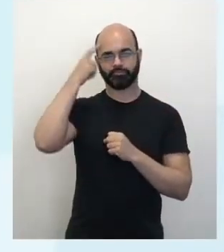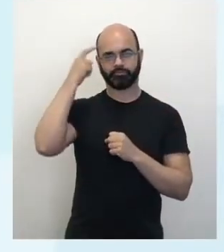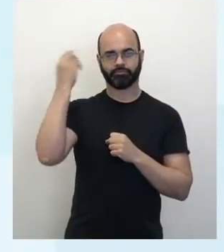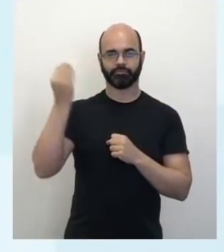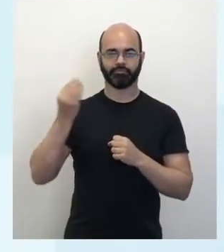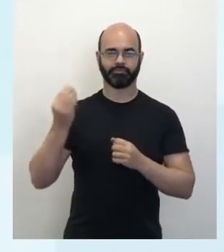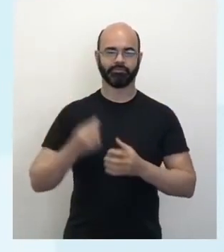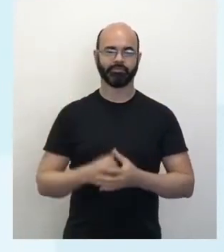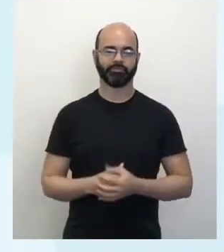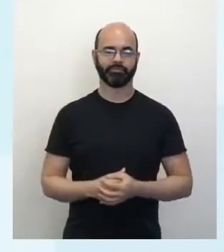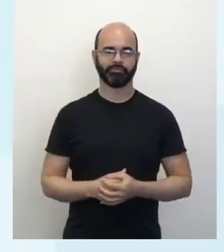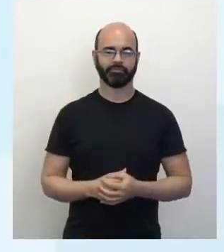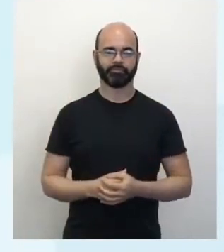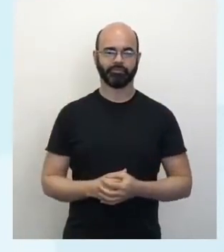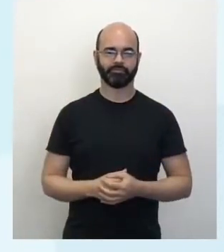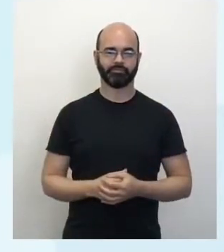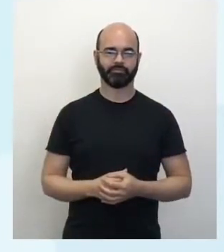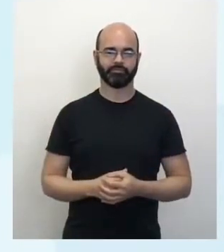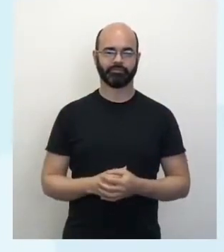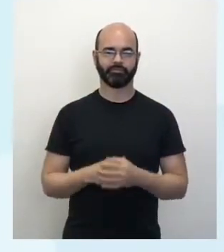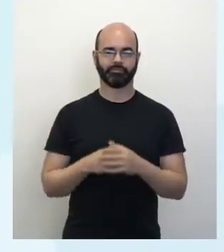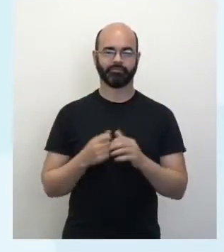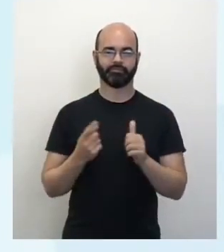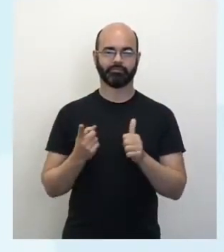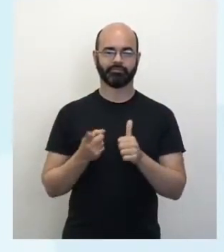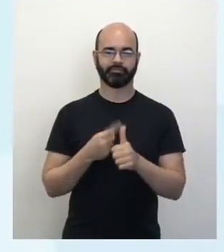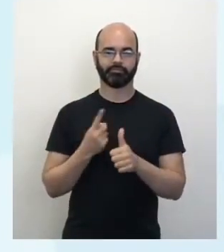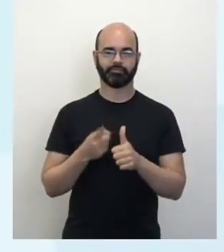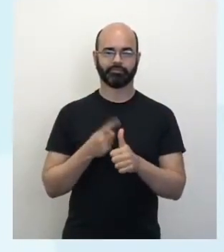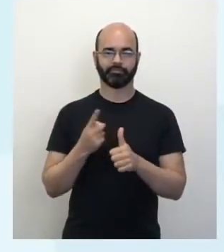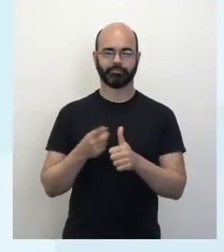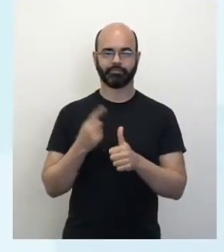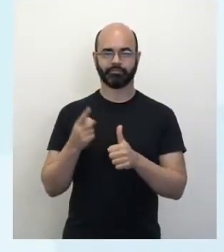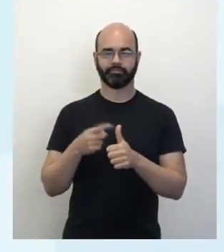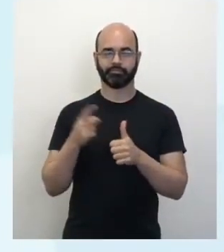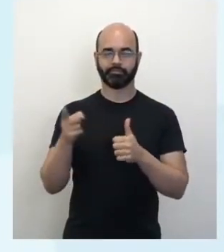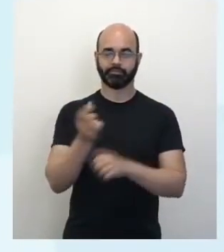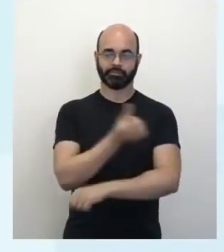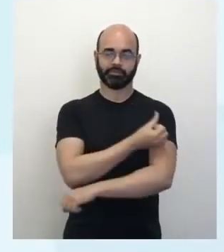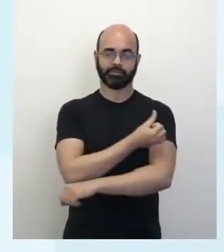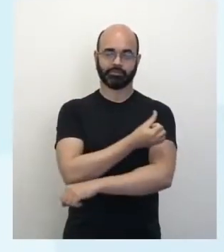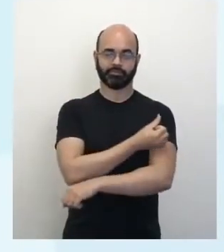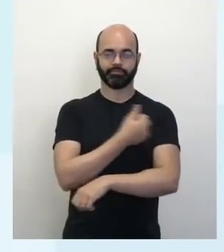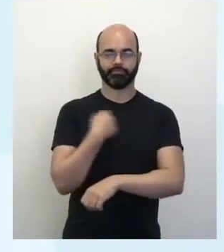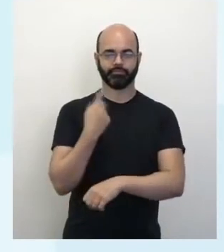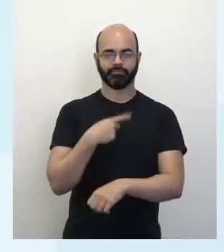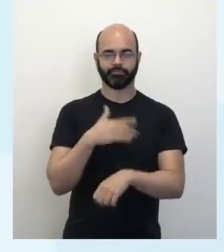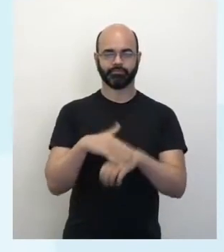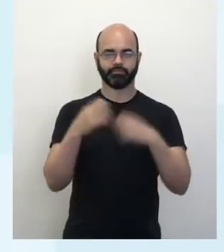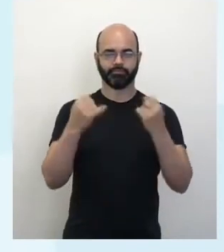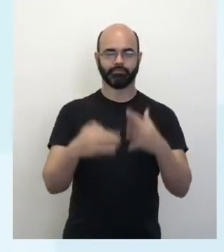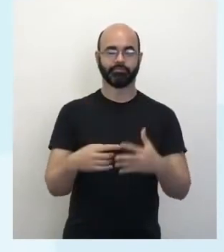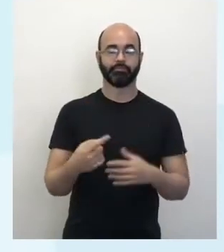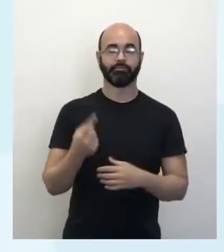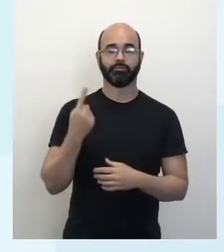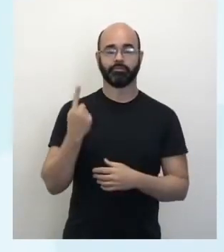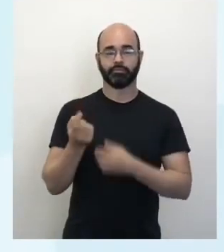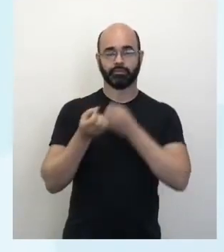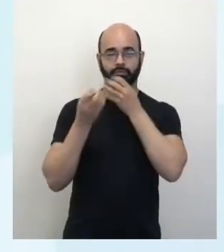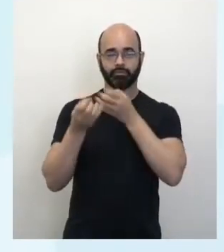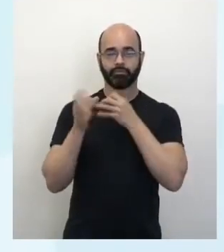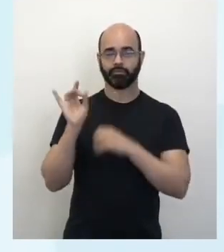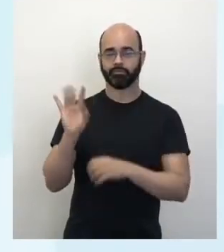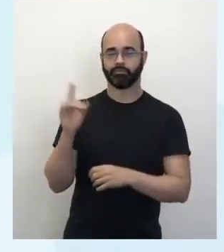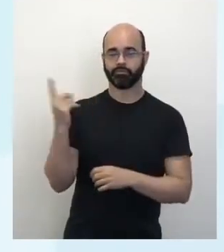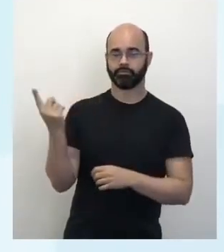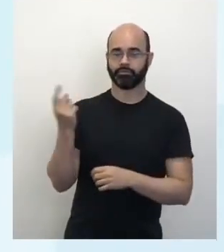Primeira coisa, só tem um dado, isso que é importante, né? Nas aulas sexto ano a gente fala muito sobre isso, né? Só tem um dado no enunciado,